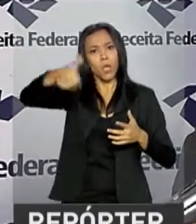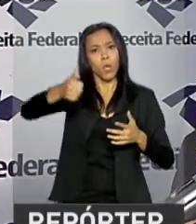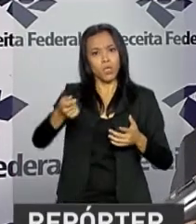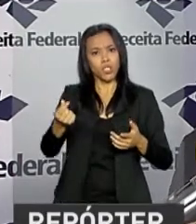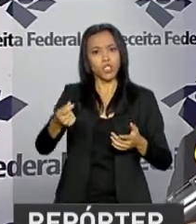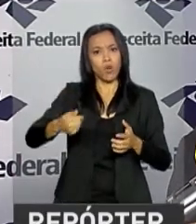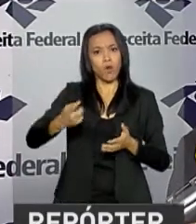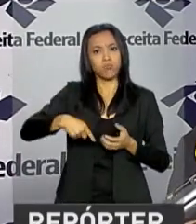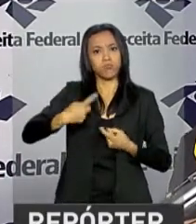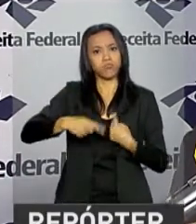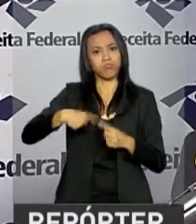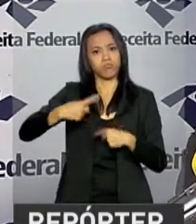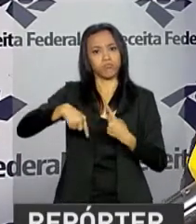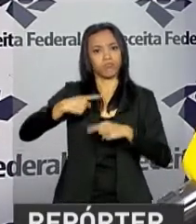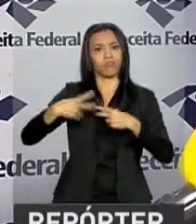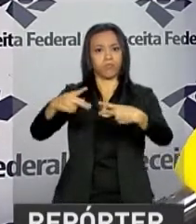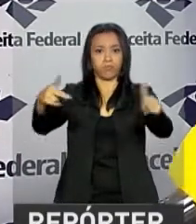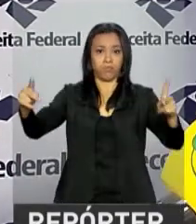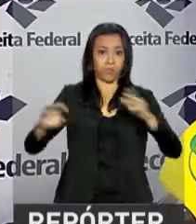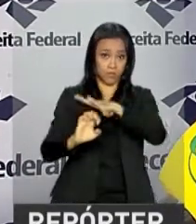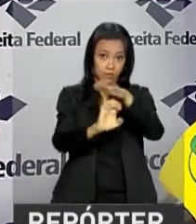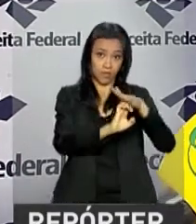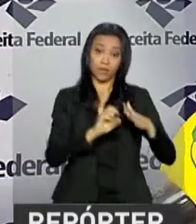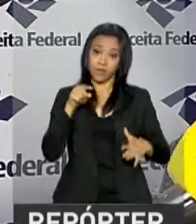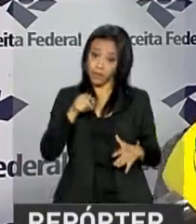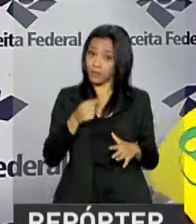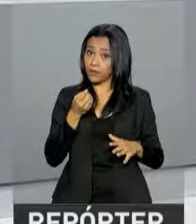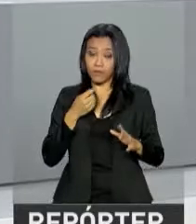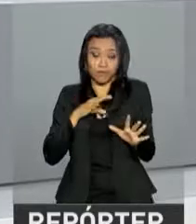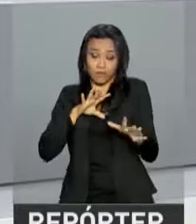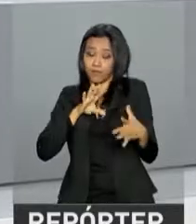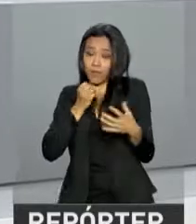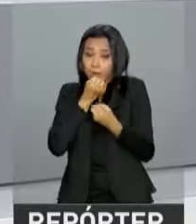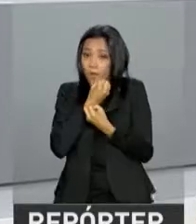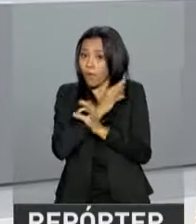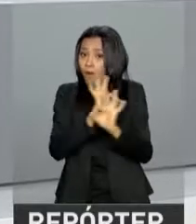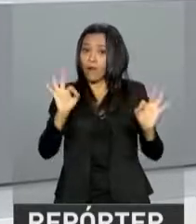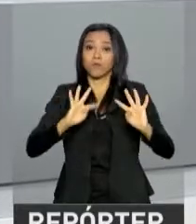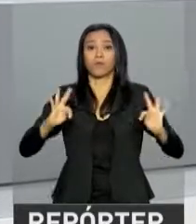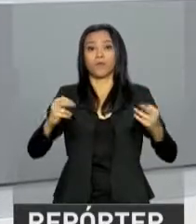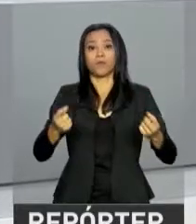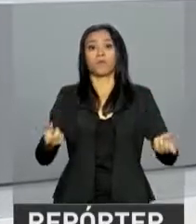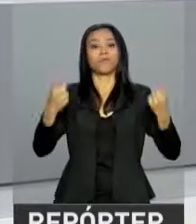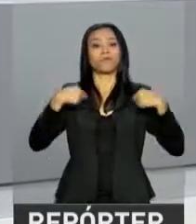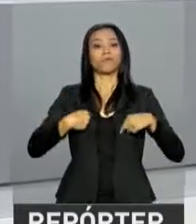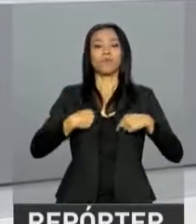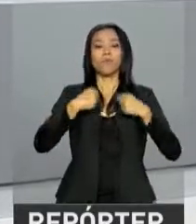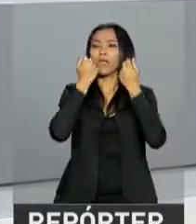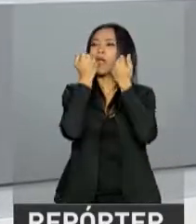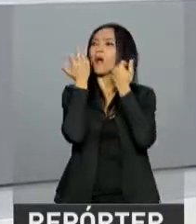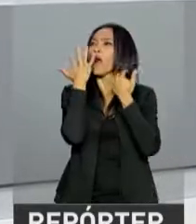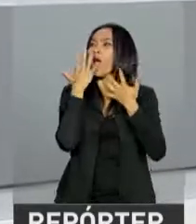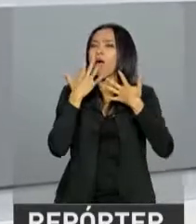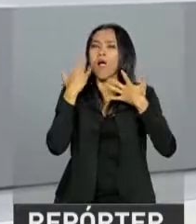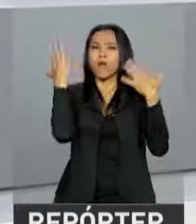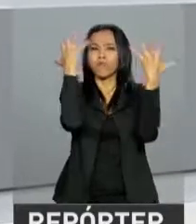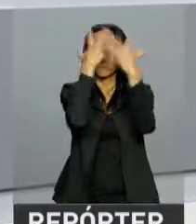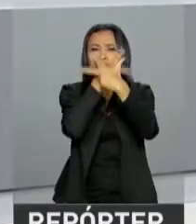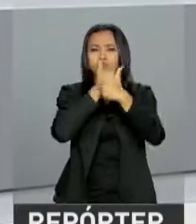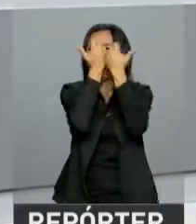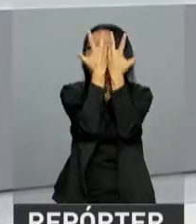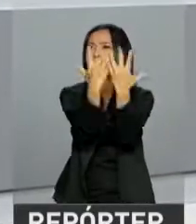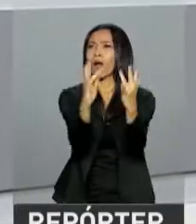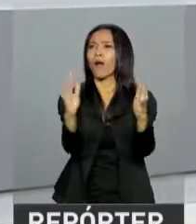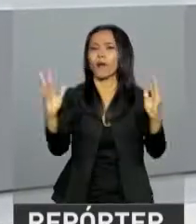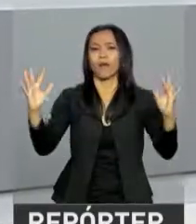lucros esse ano. E essa perspectiva é favorável para todos. Belezas naturais que são verdadeiros